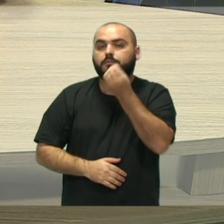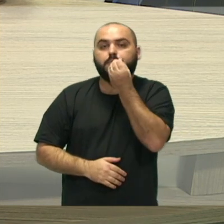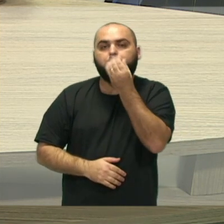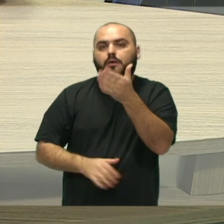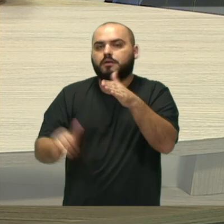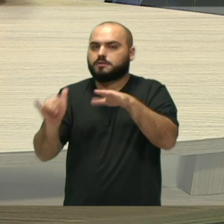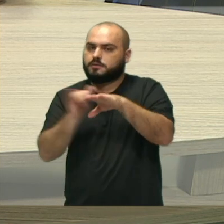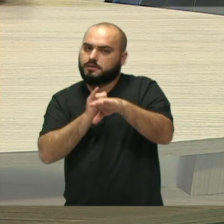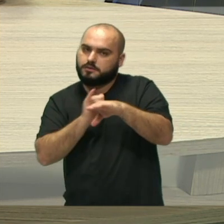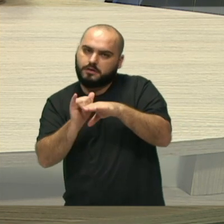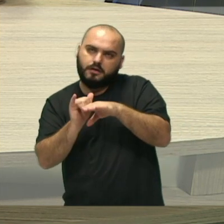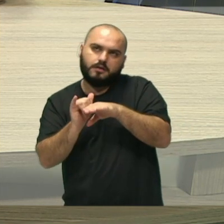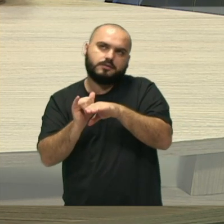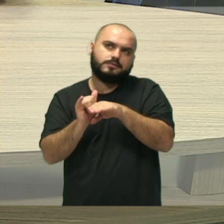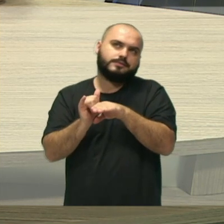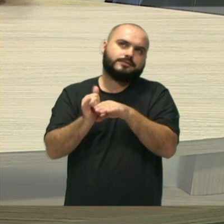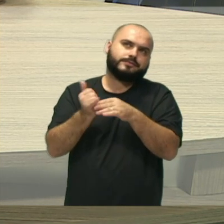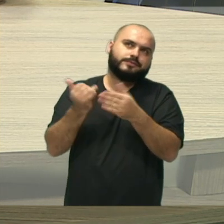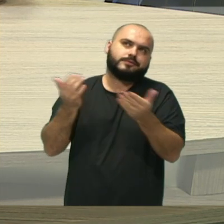alternativas